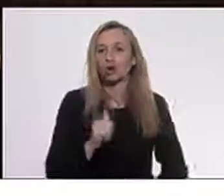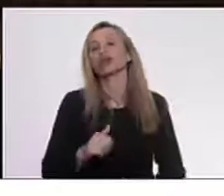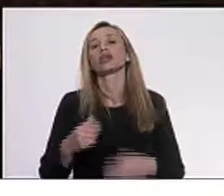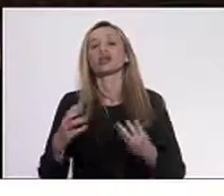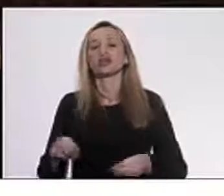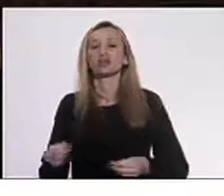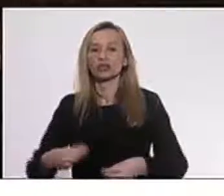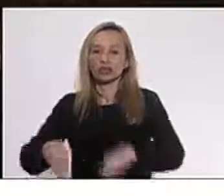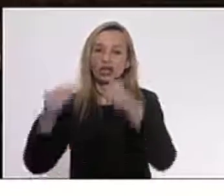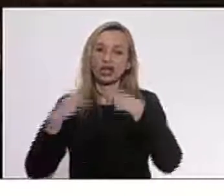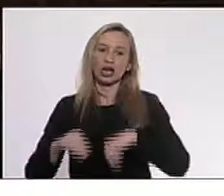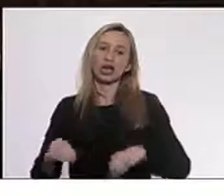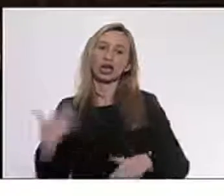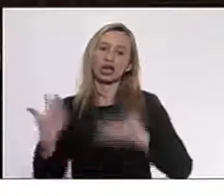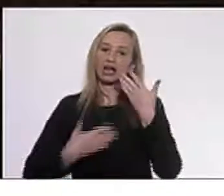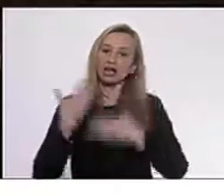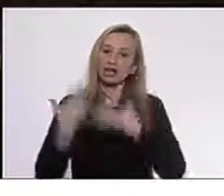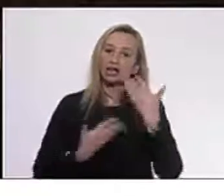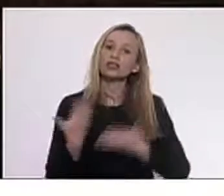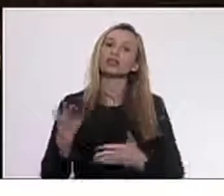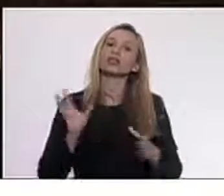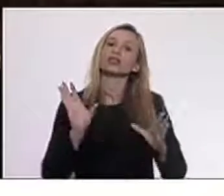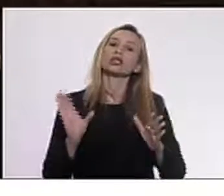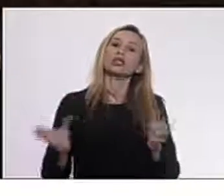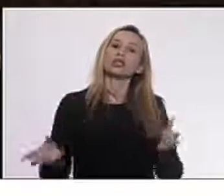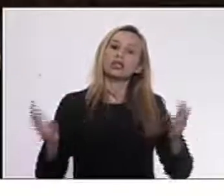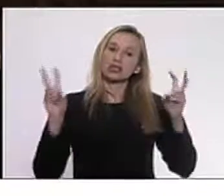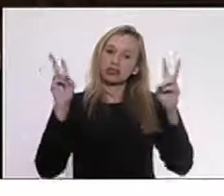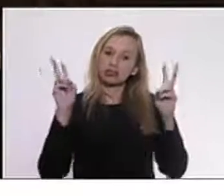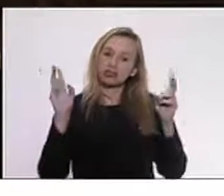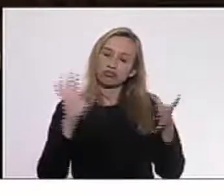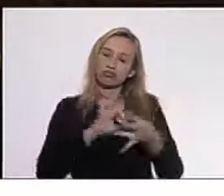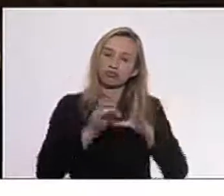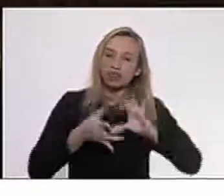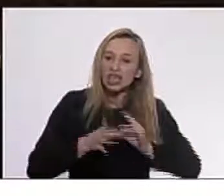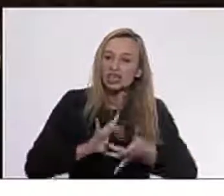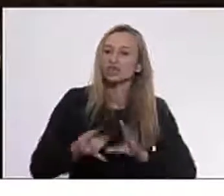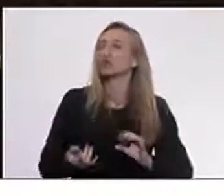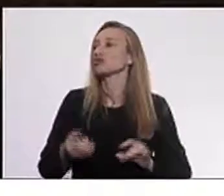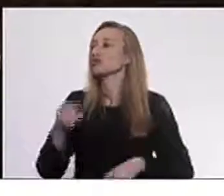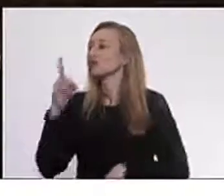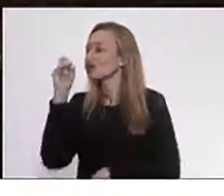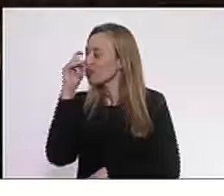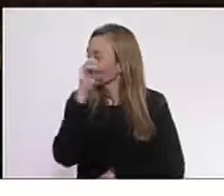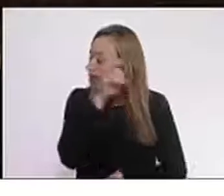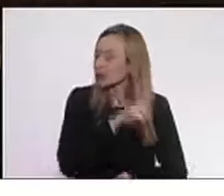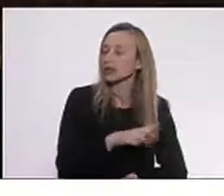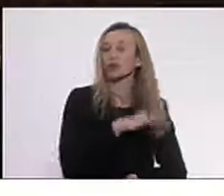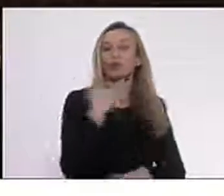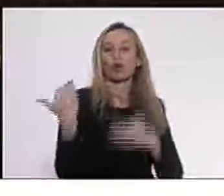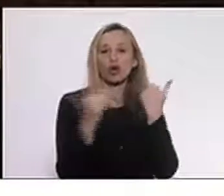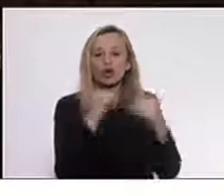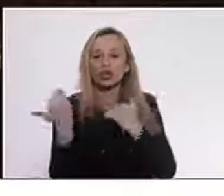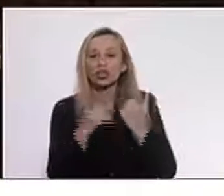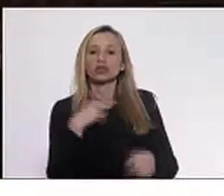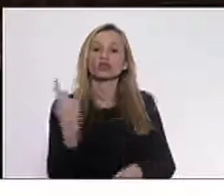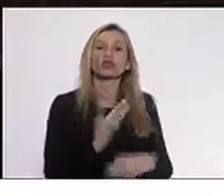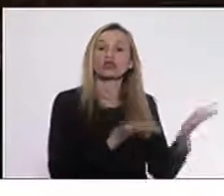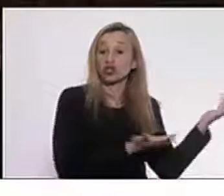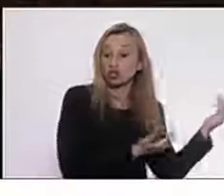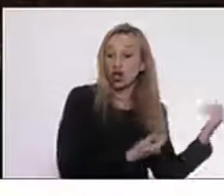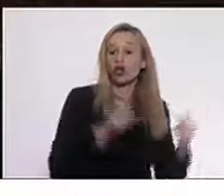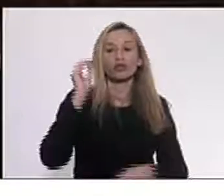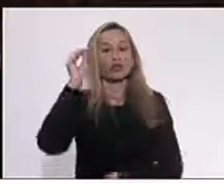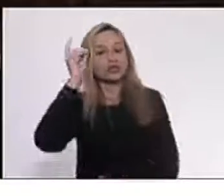muitas alegrias nesse contexto tão duro de morte dos nossos jovens